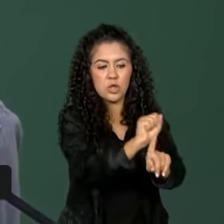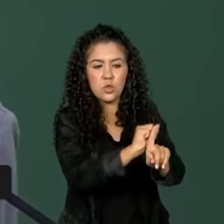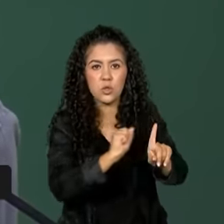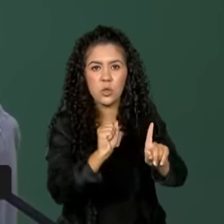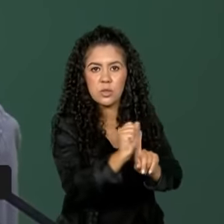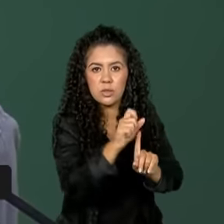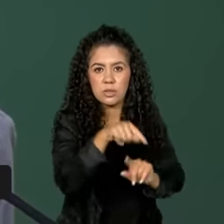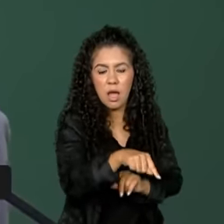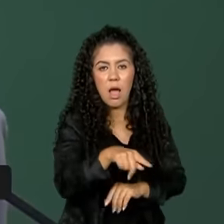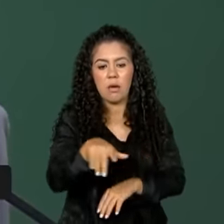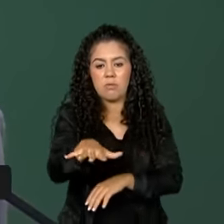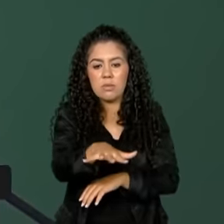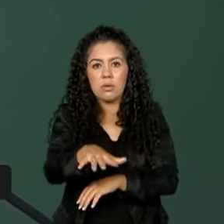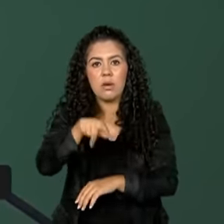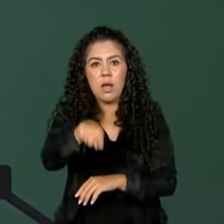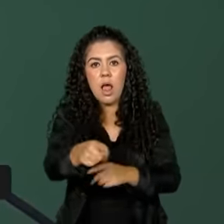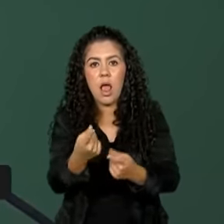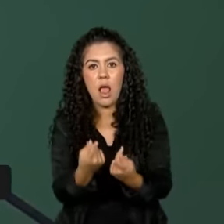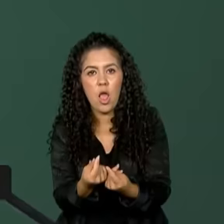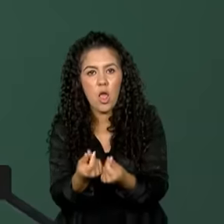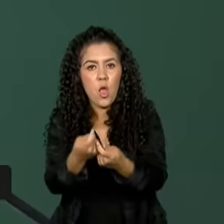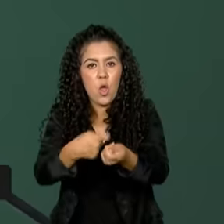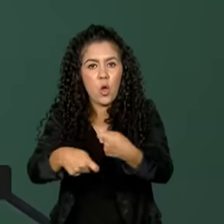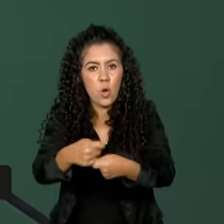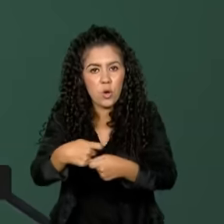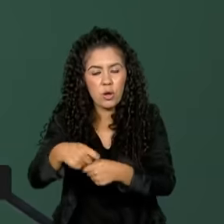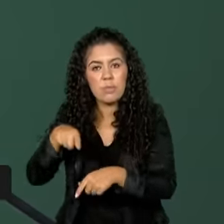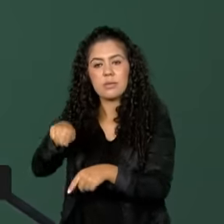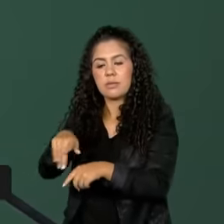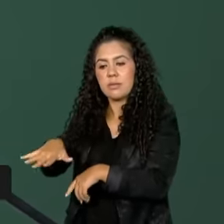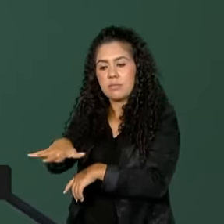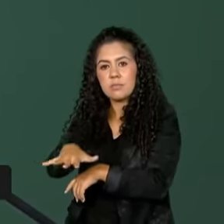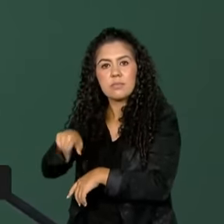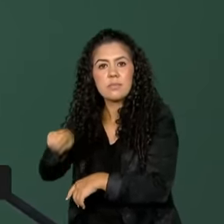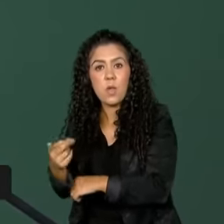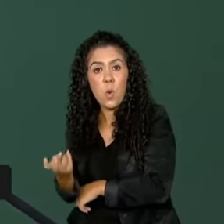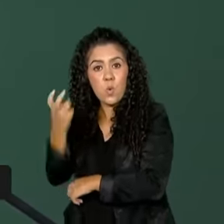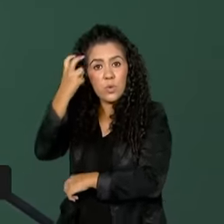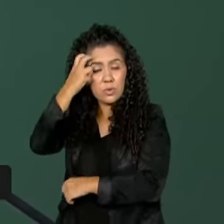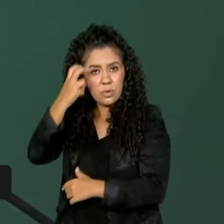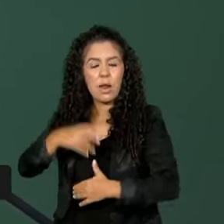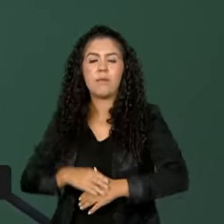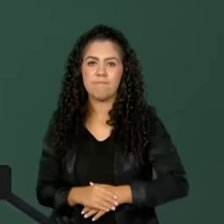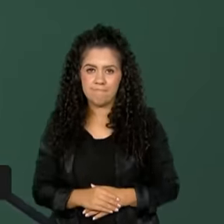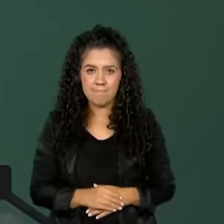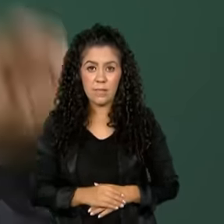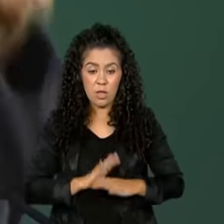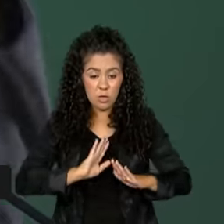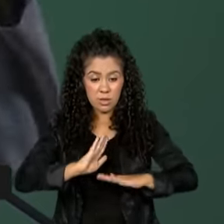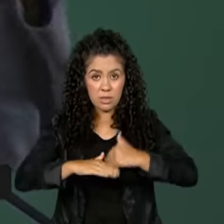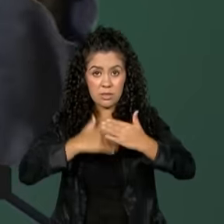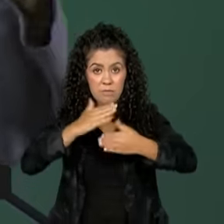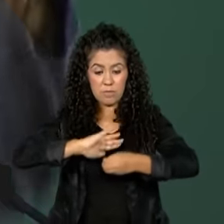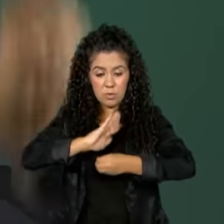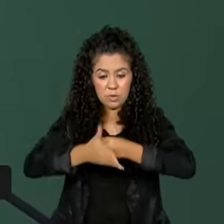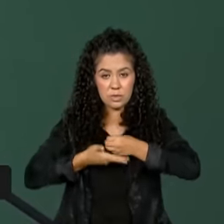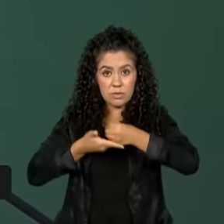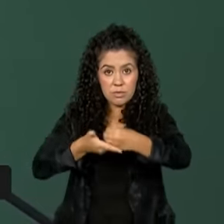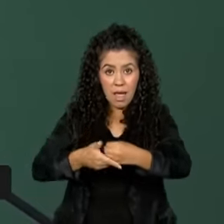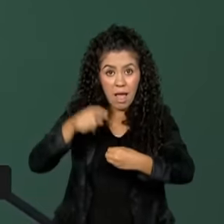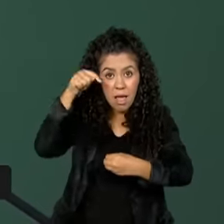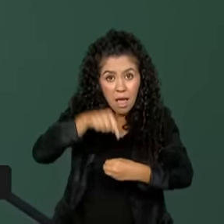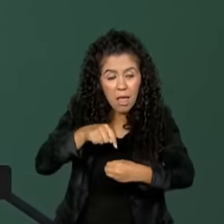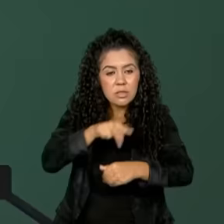na dimensão econômica e na dimensão cultural. O desenvolvimento sustentável que protege